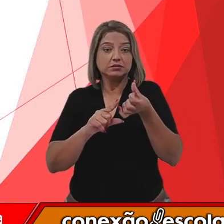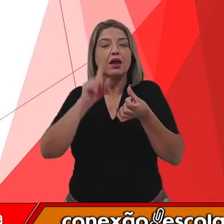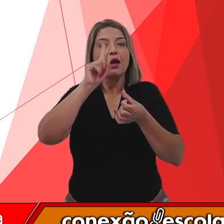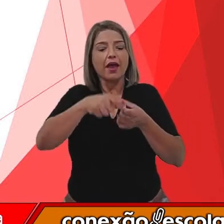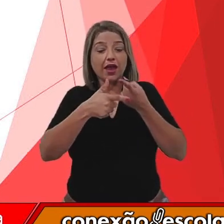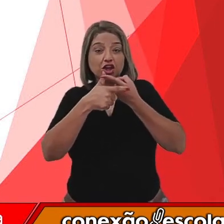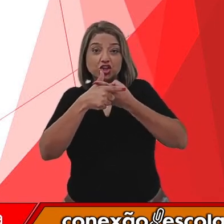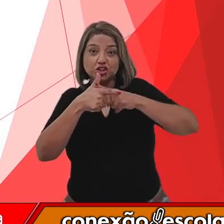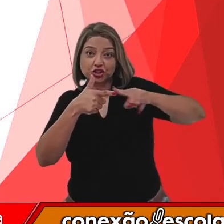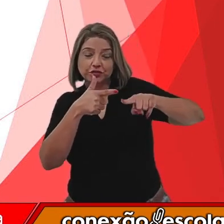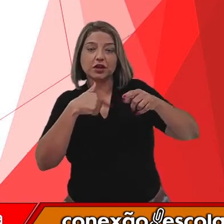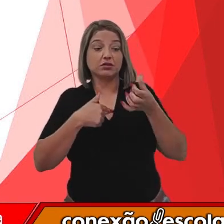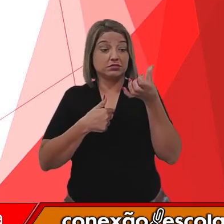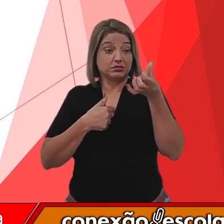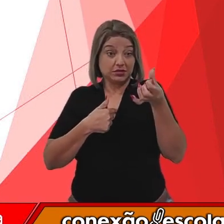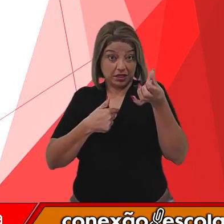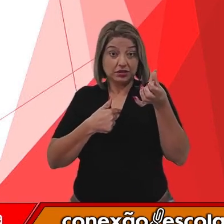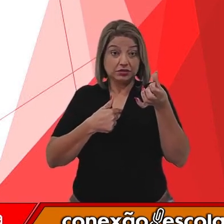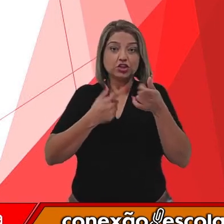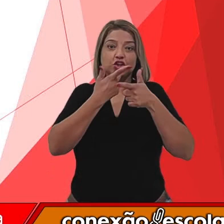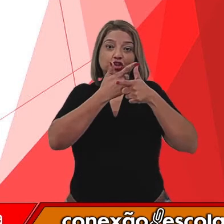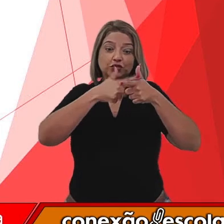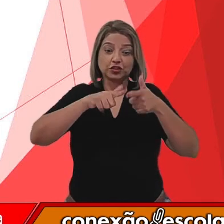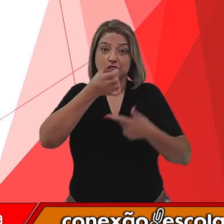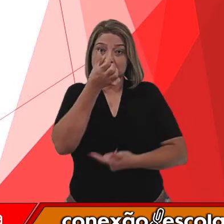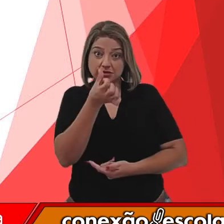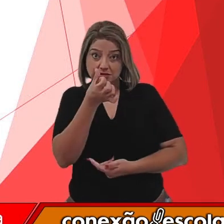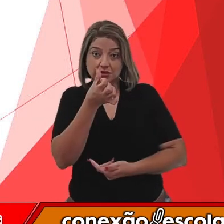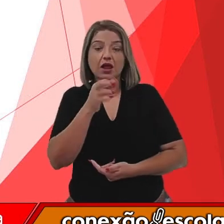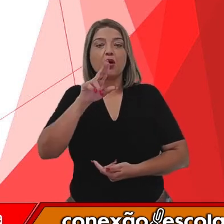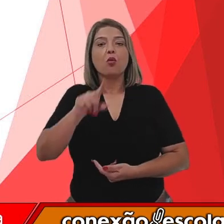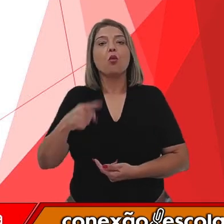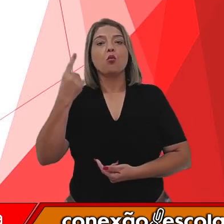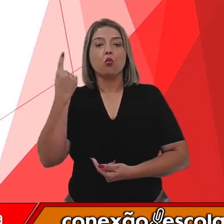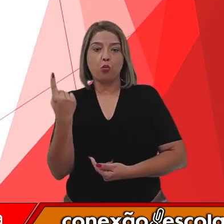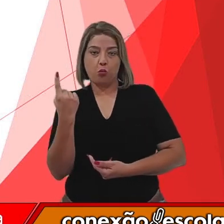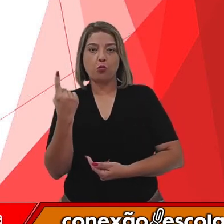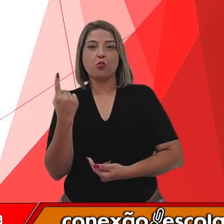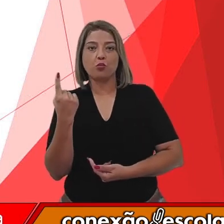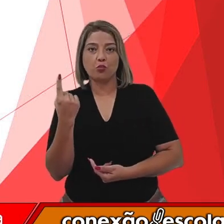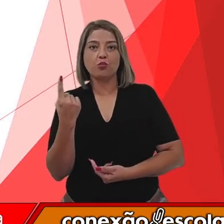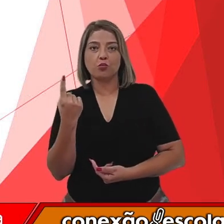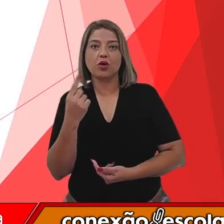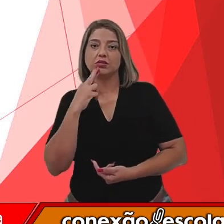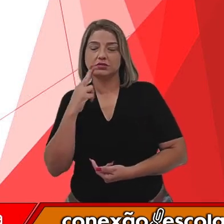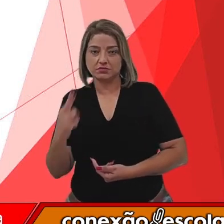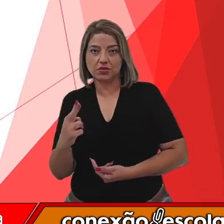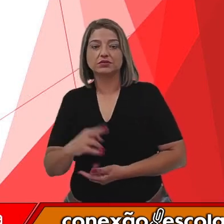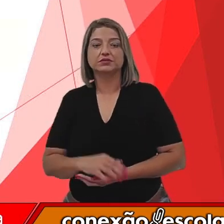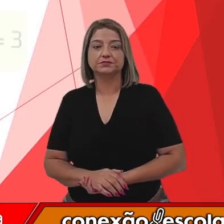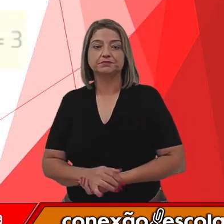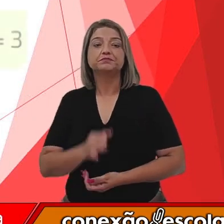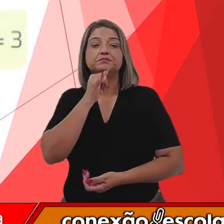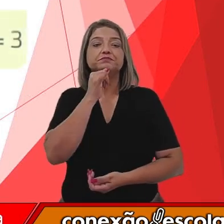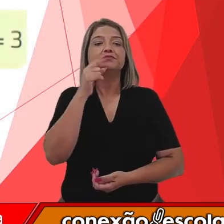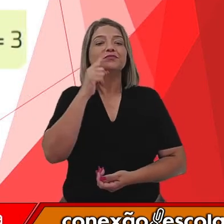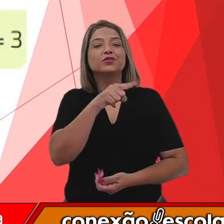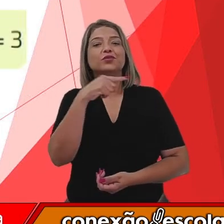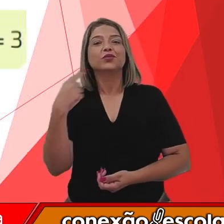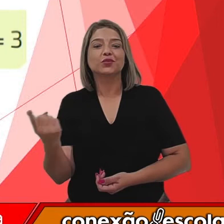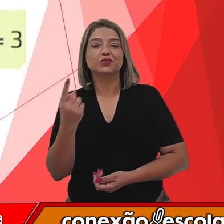divisão, 6 dividido por 6 nos gera 1. Na outra figura também, nós